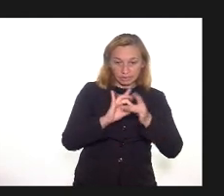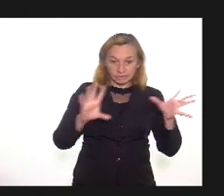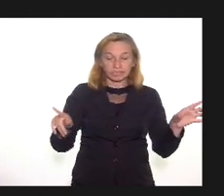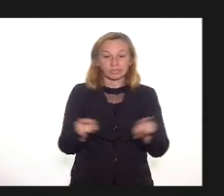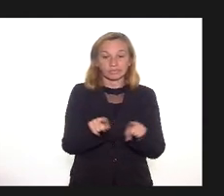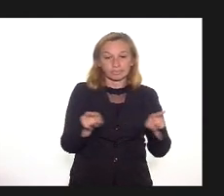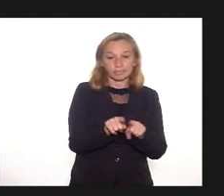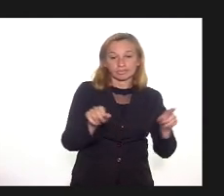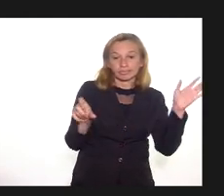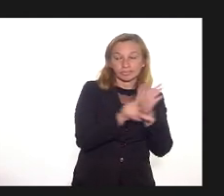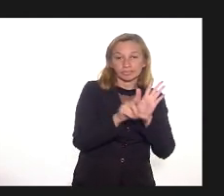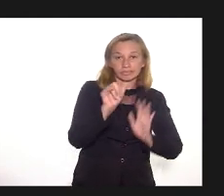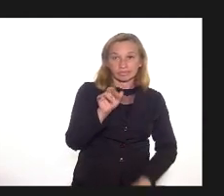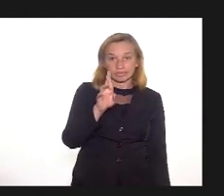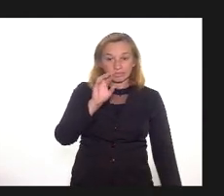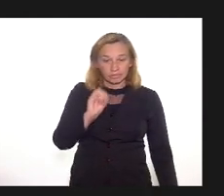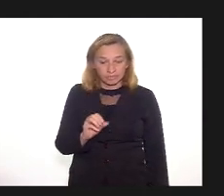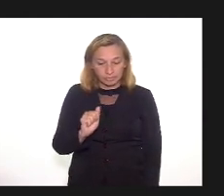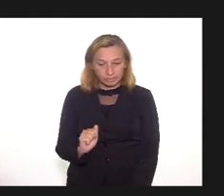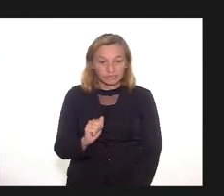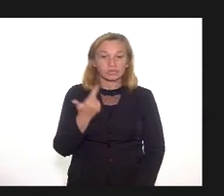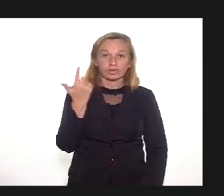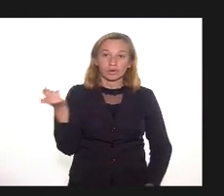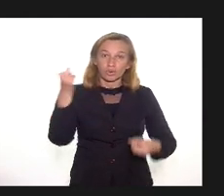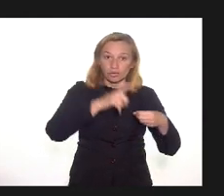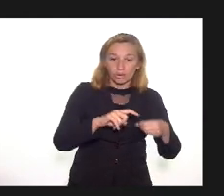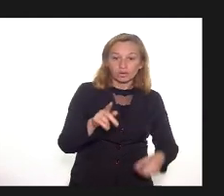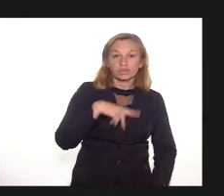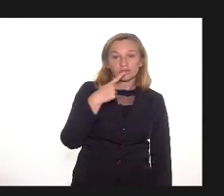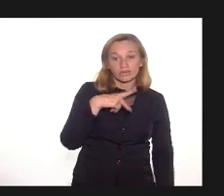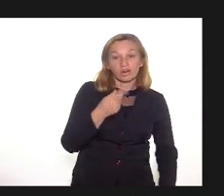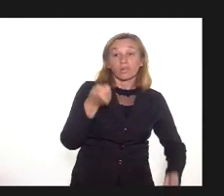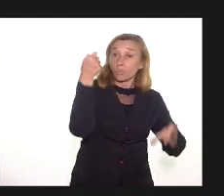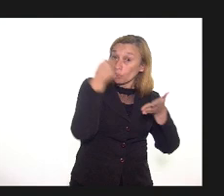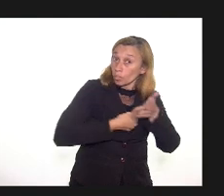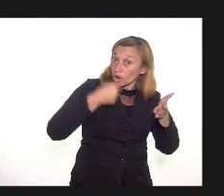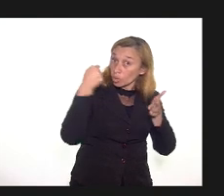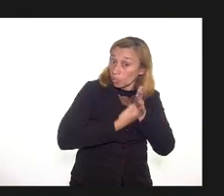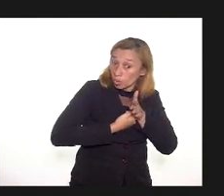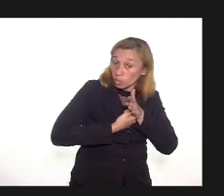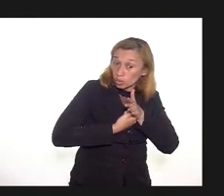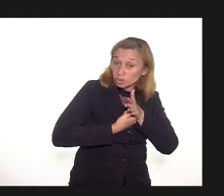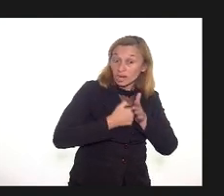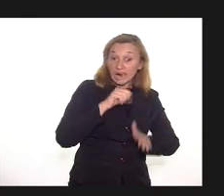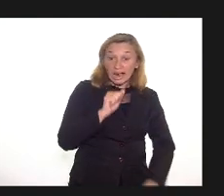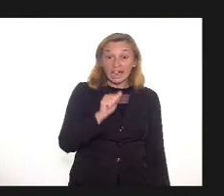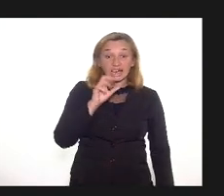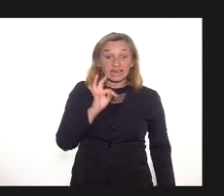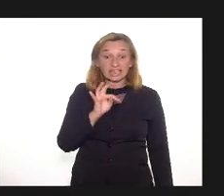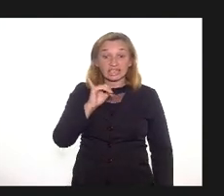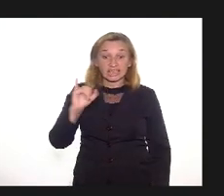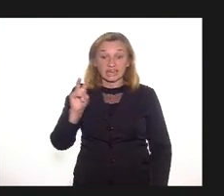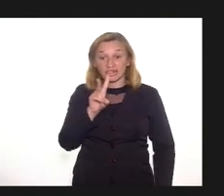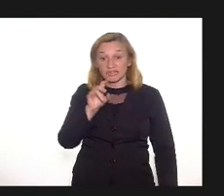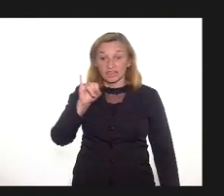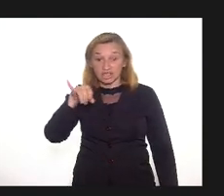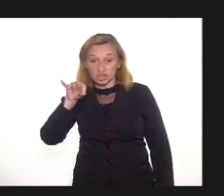áurea mas volto e reafirmo esta foi uma luta do ativismo político